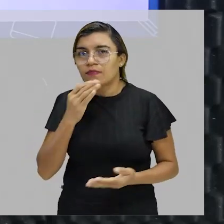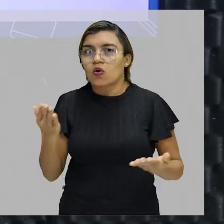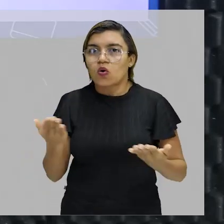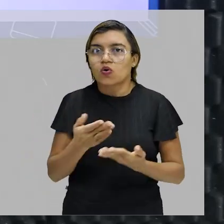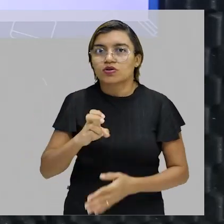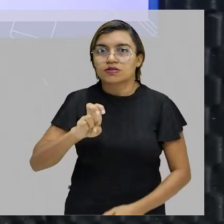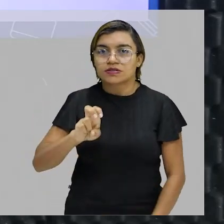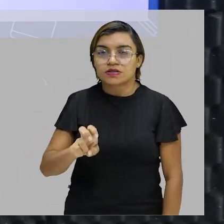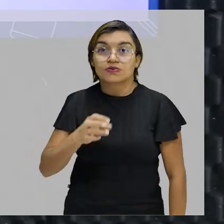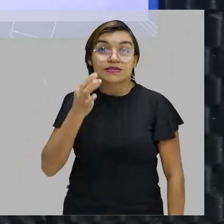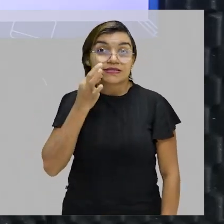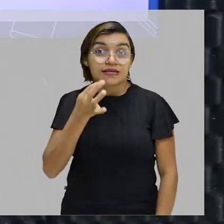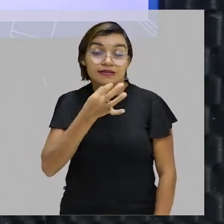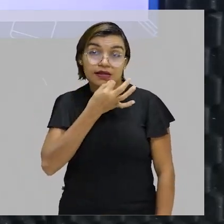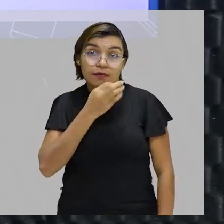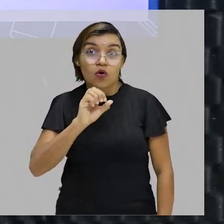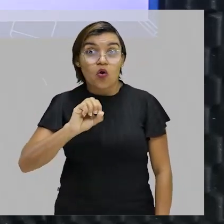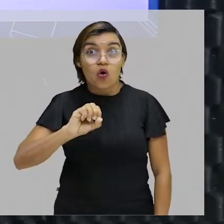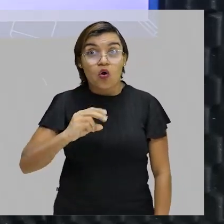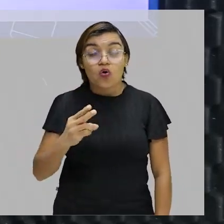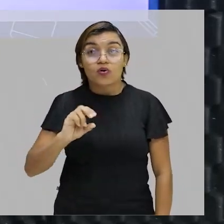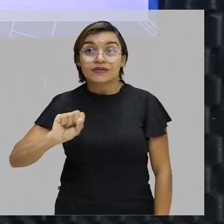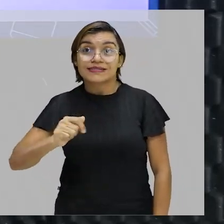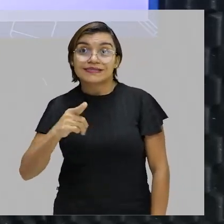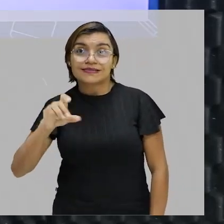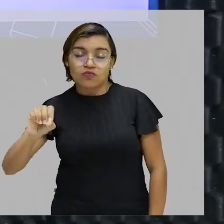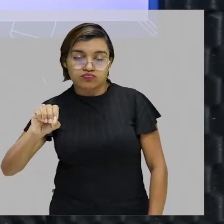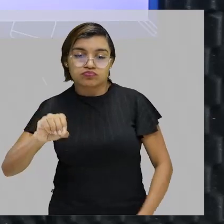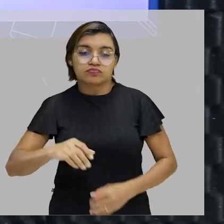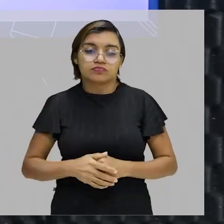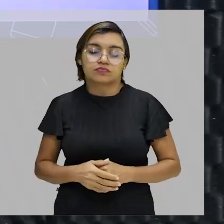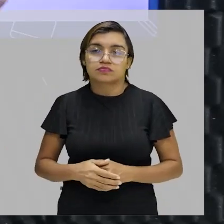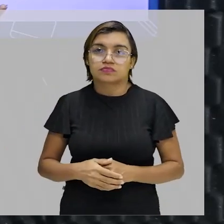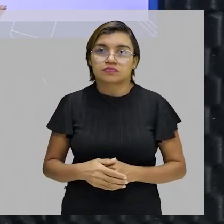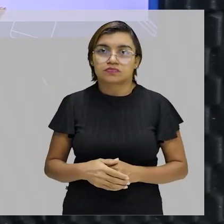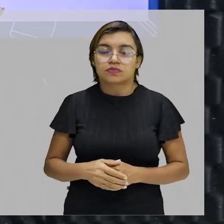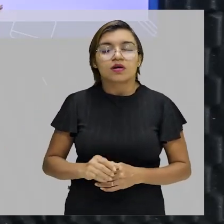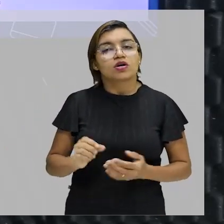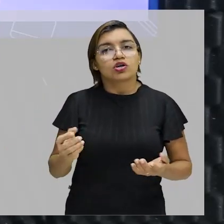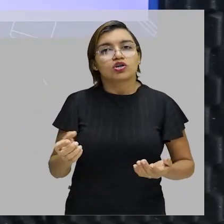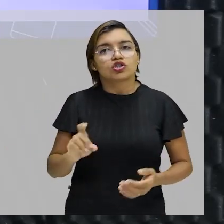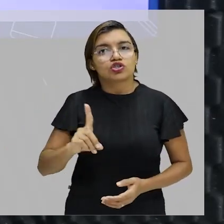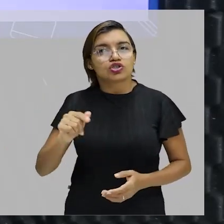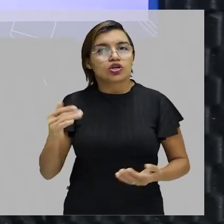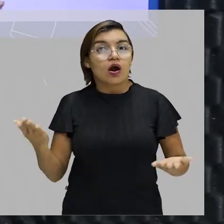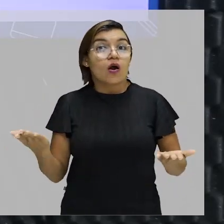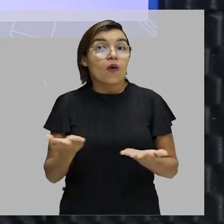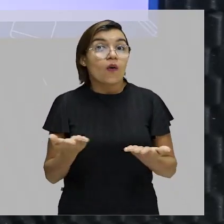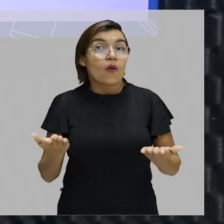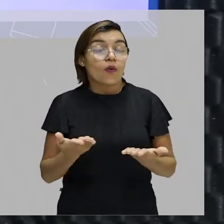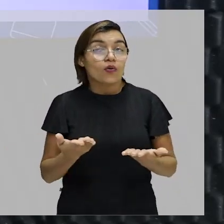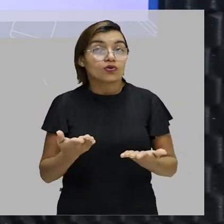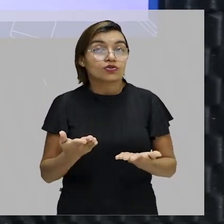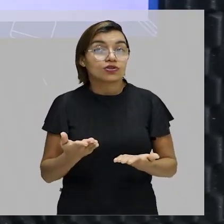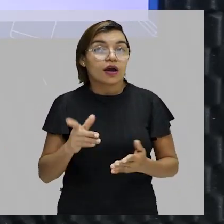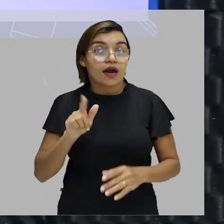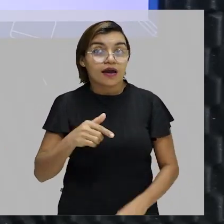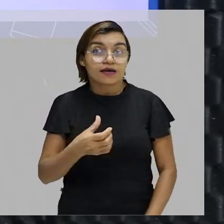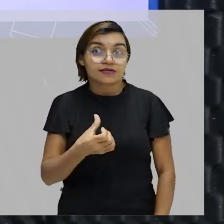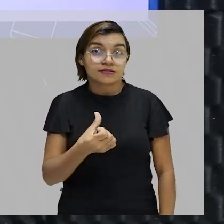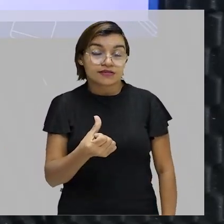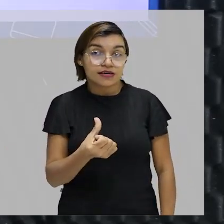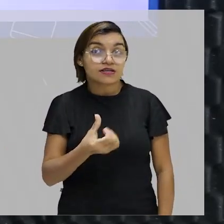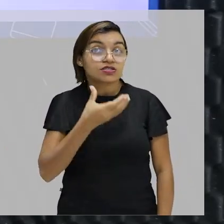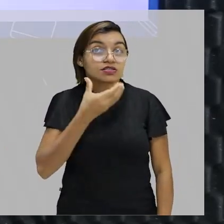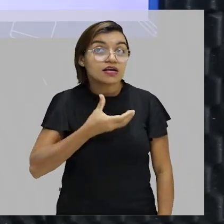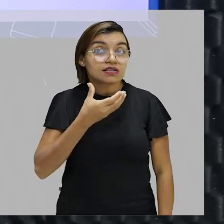ou hoje são 5 de setembro. Então, que dia é hoje? Hoje é 6 de dezembro. Eu